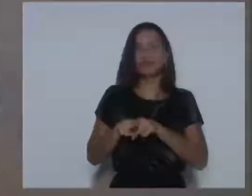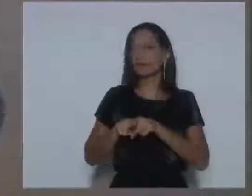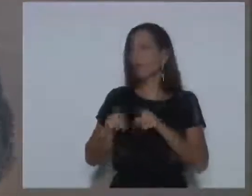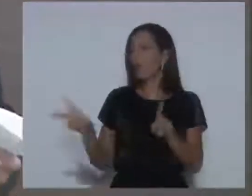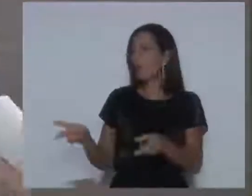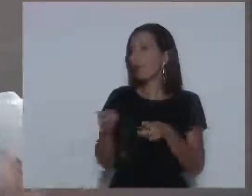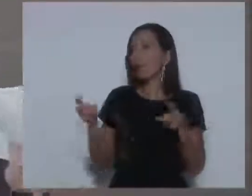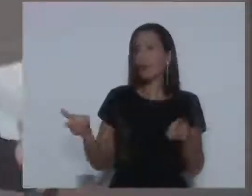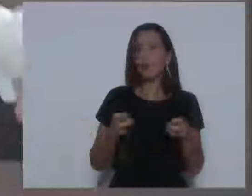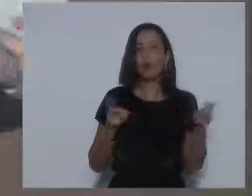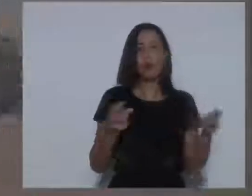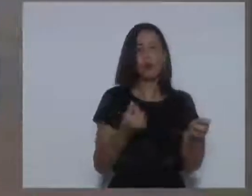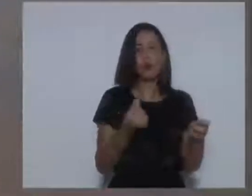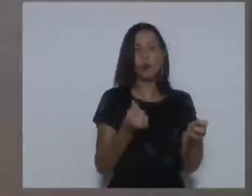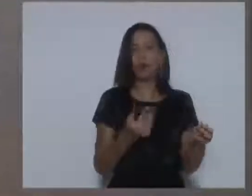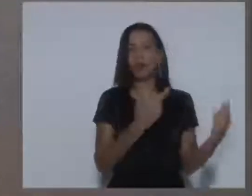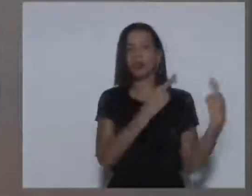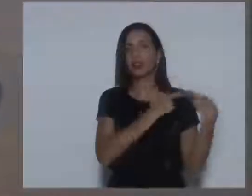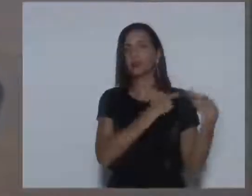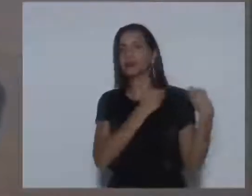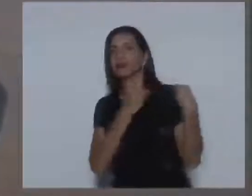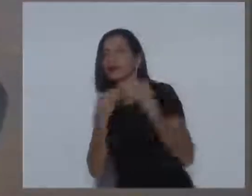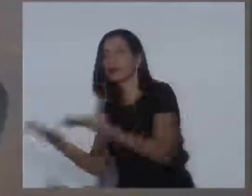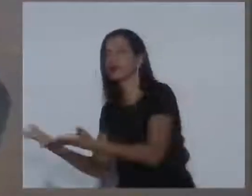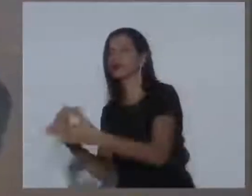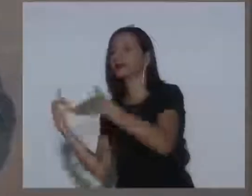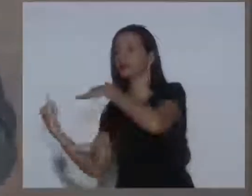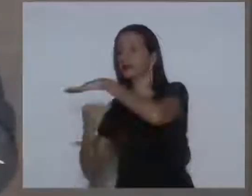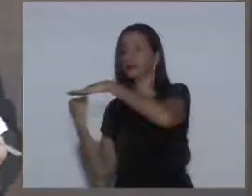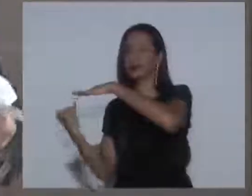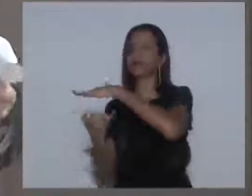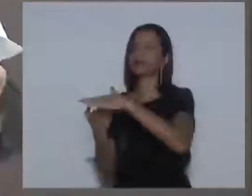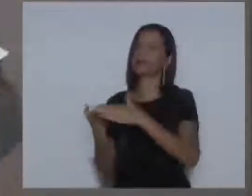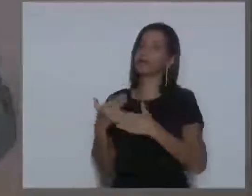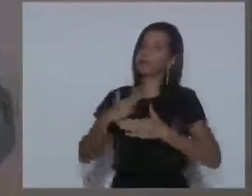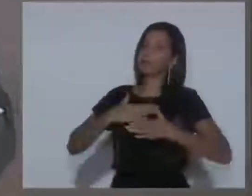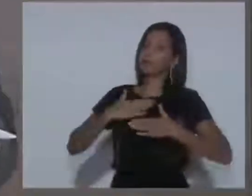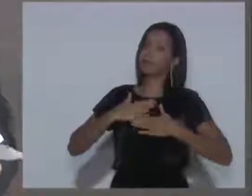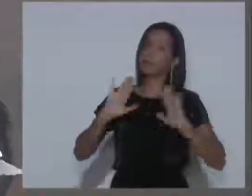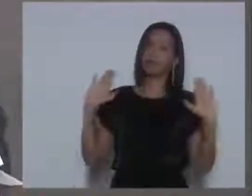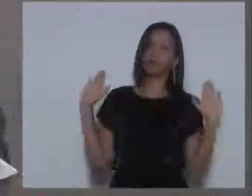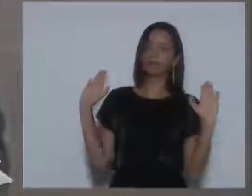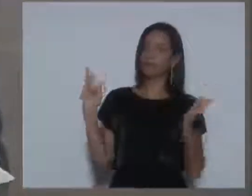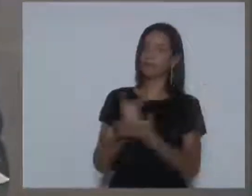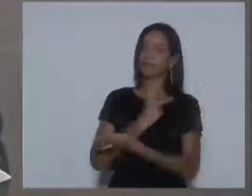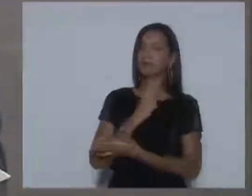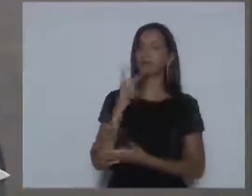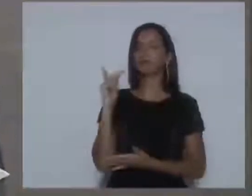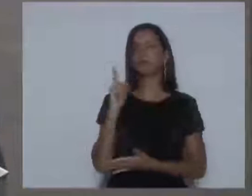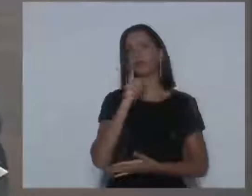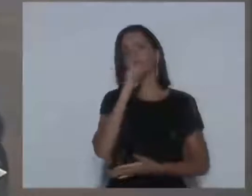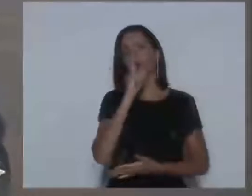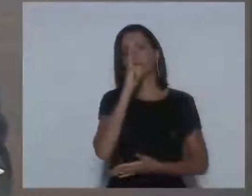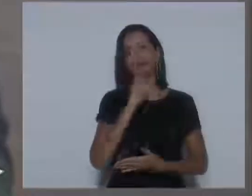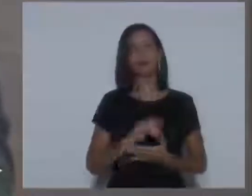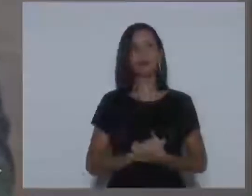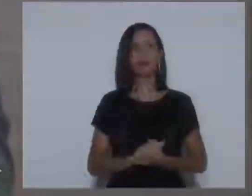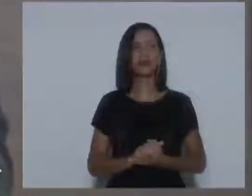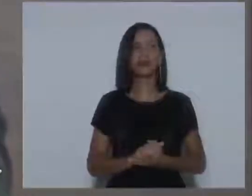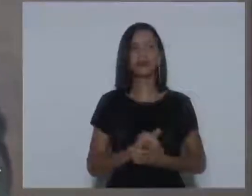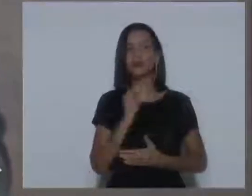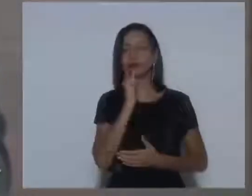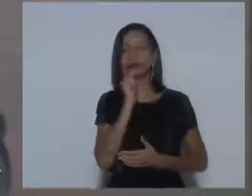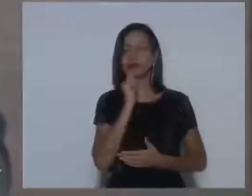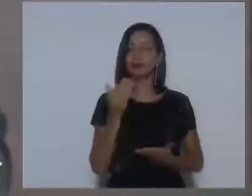explorar entidades, transferir a sua responsabilidade para entidades, né? Isso, para mim, é um risco, né? Dei um exemplo, por exemplo,